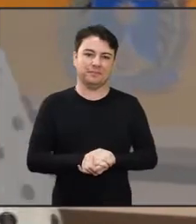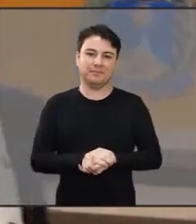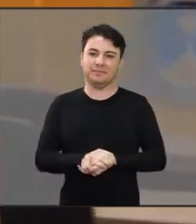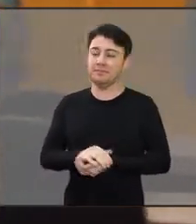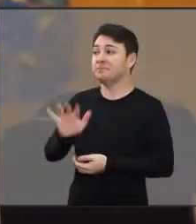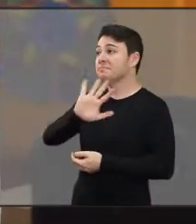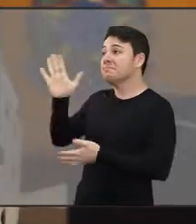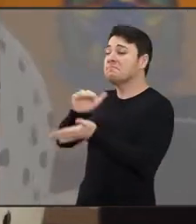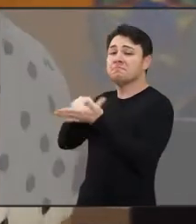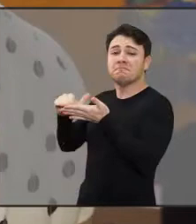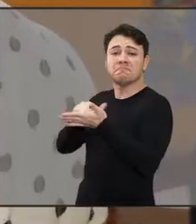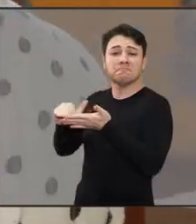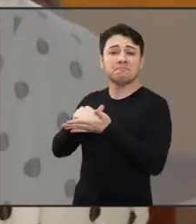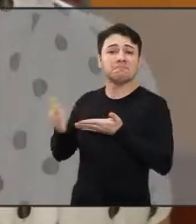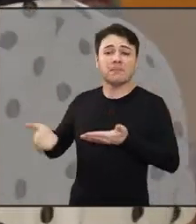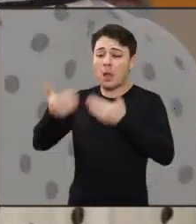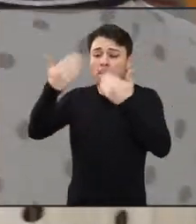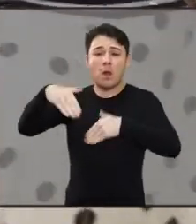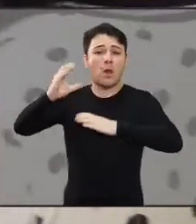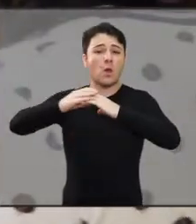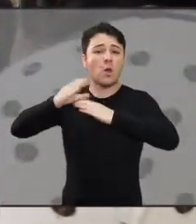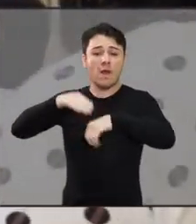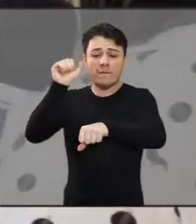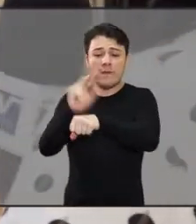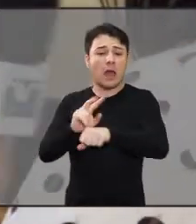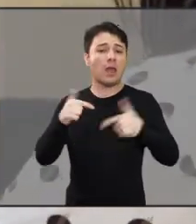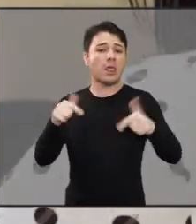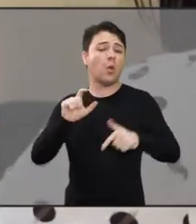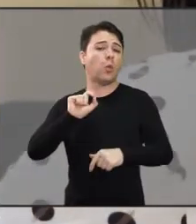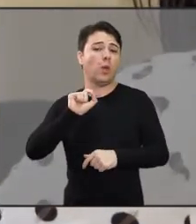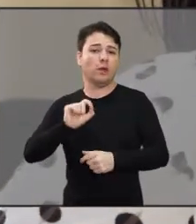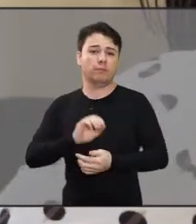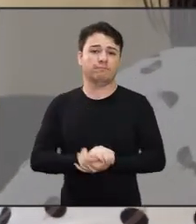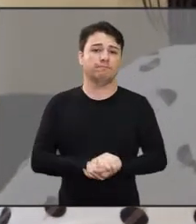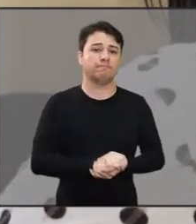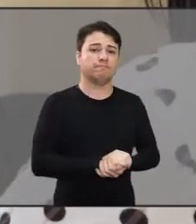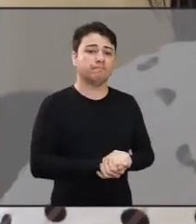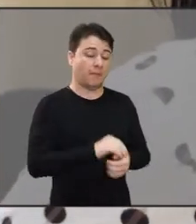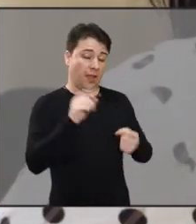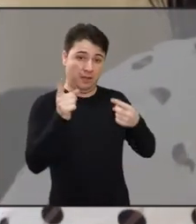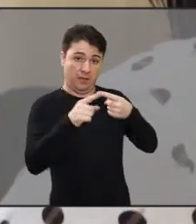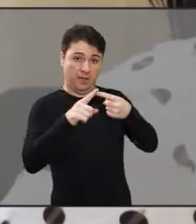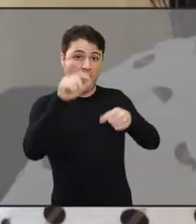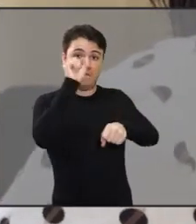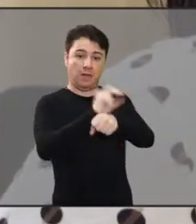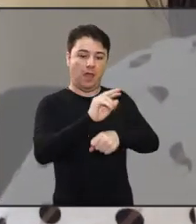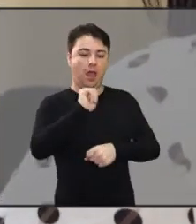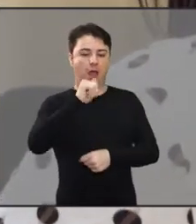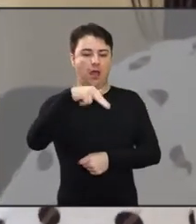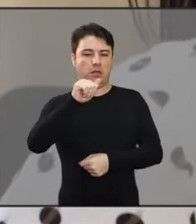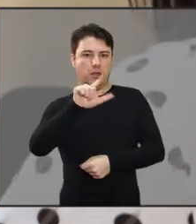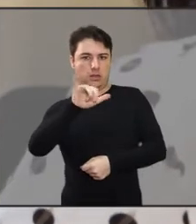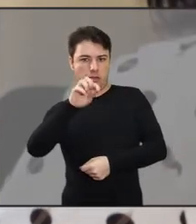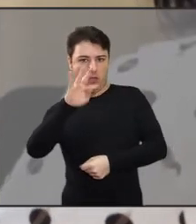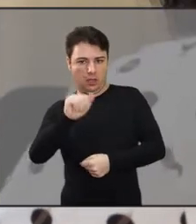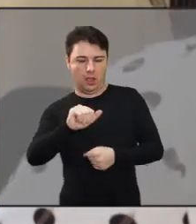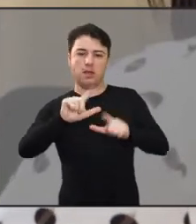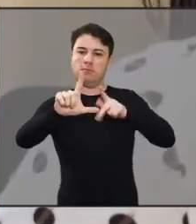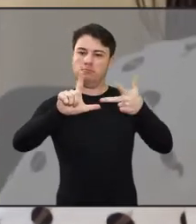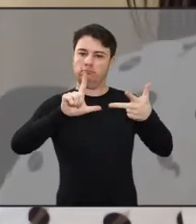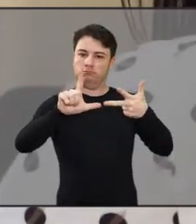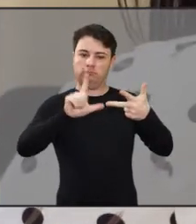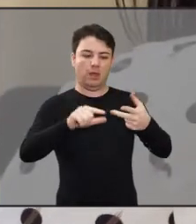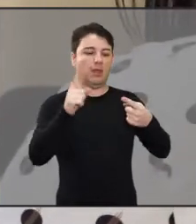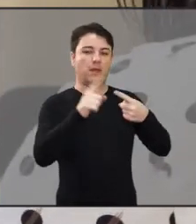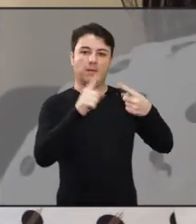seleção. Olá, secretário. Quais são as vagas ofertadas? As vagas ofertadas são para analista legislativo, analista em